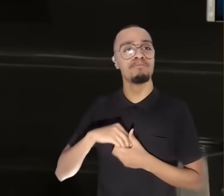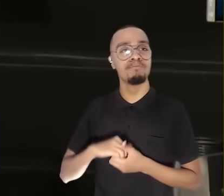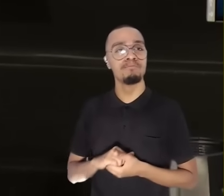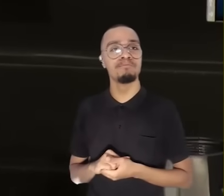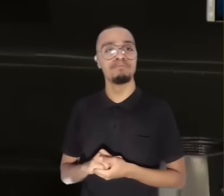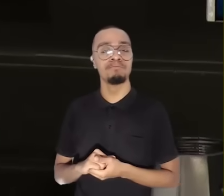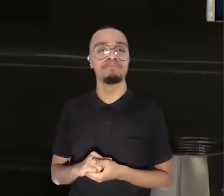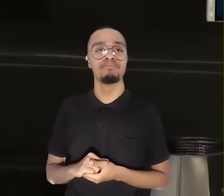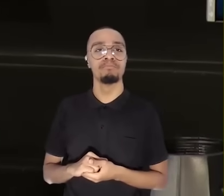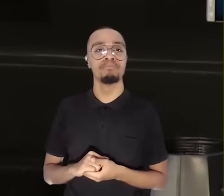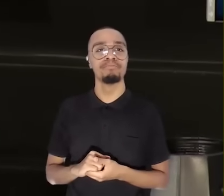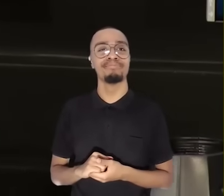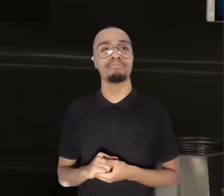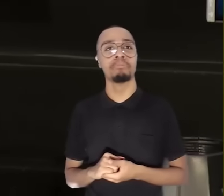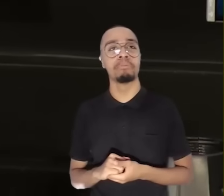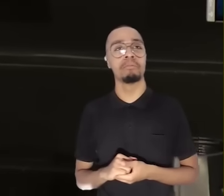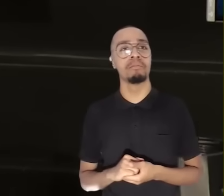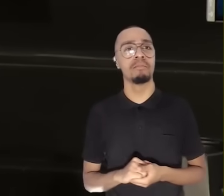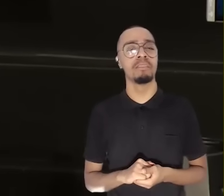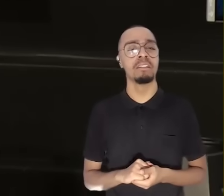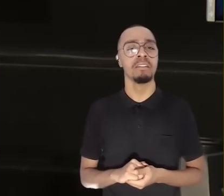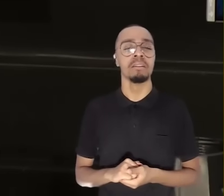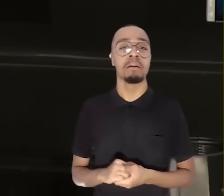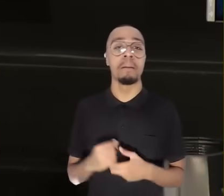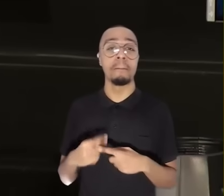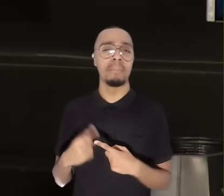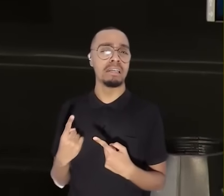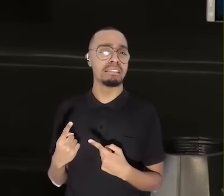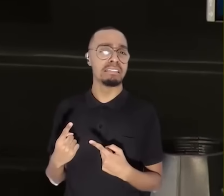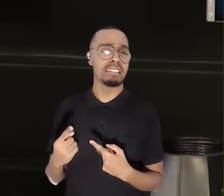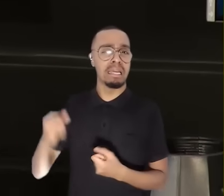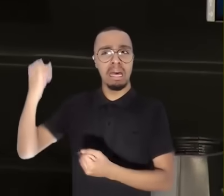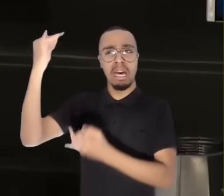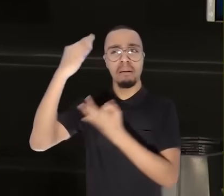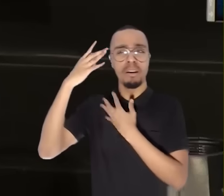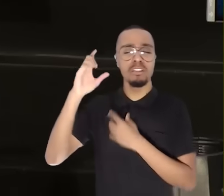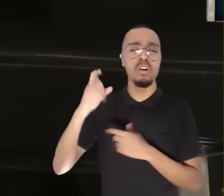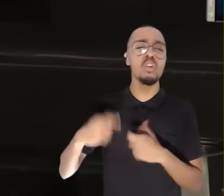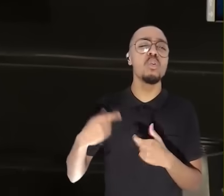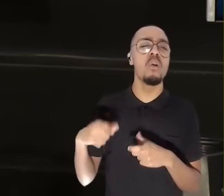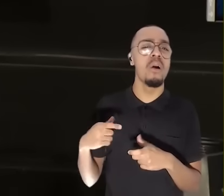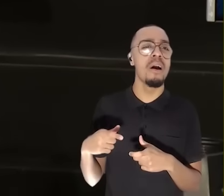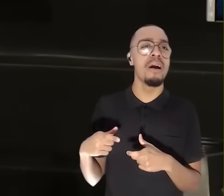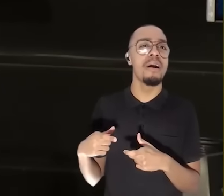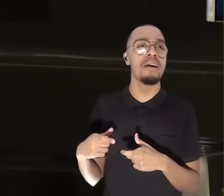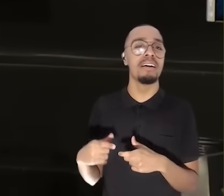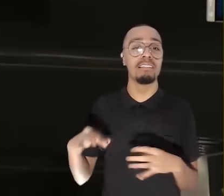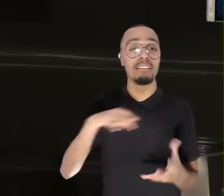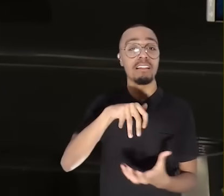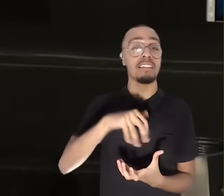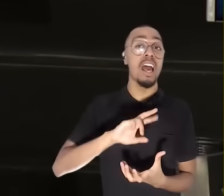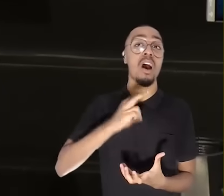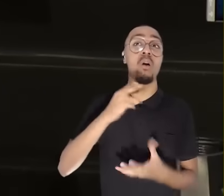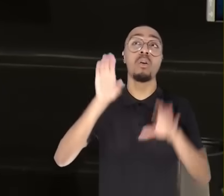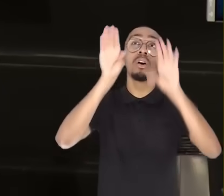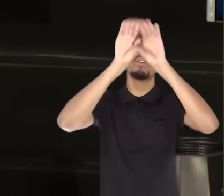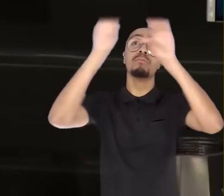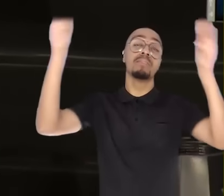celestiais. Aonde que você foi abençoado com todas as bênçãos? Na terra ou nos